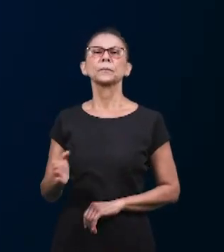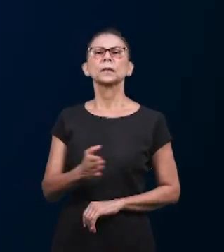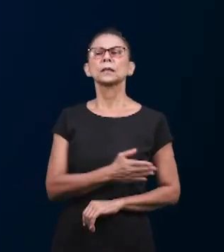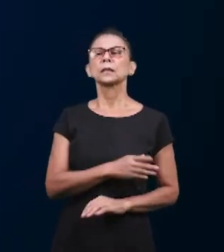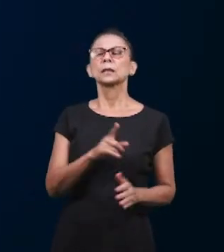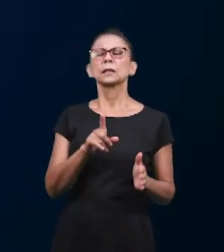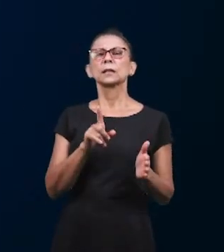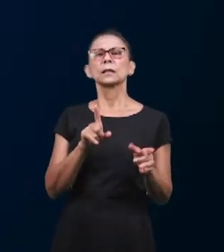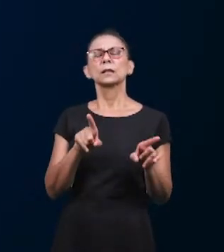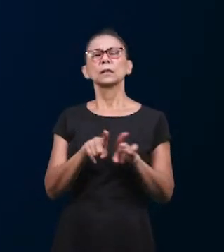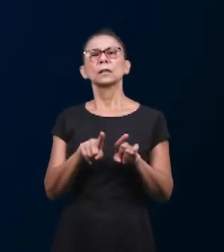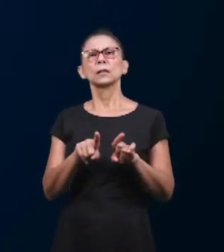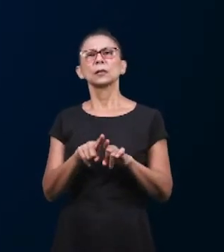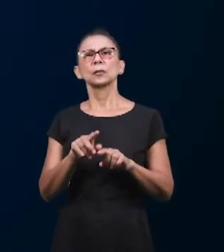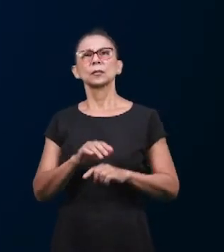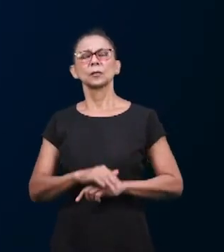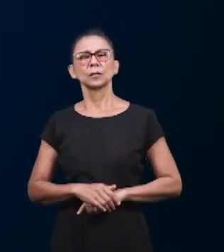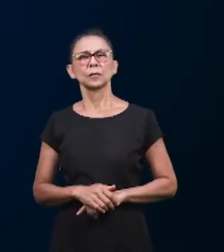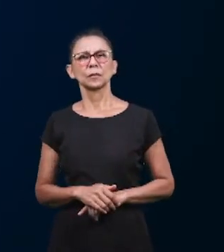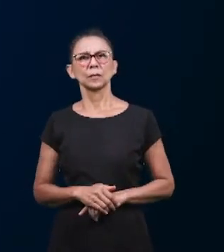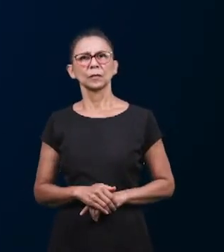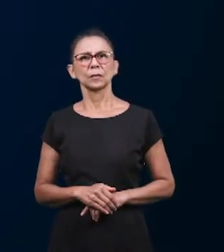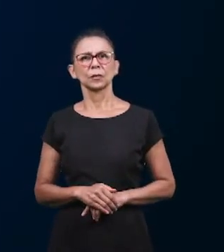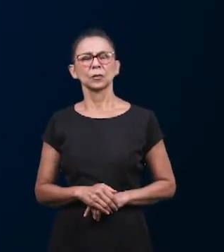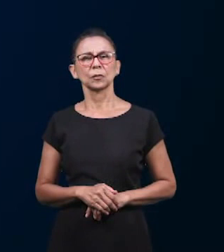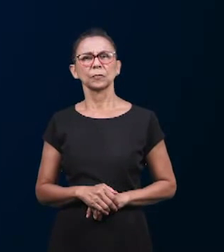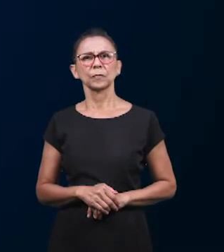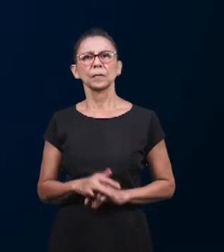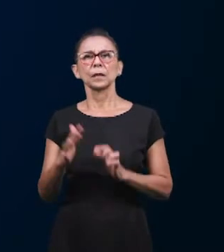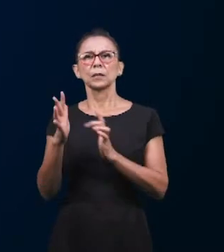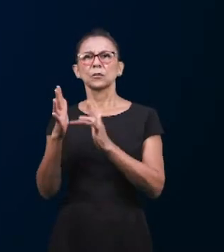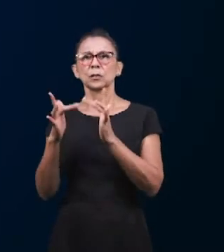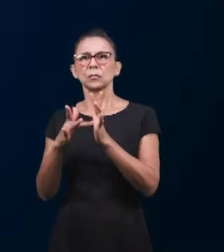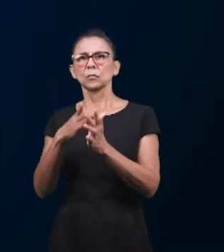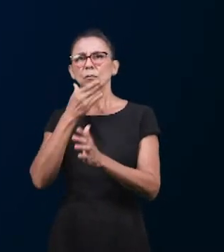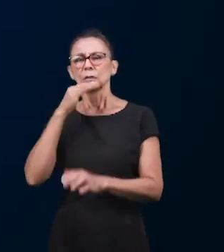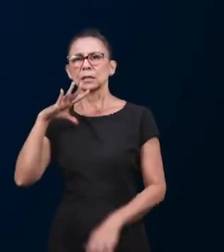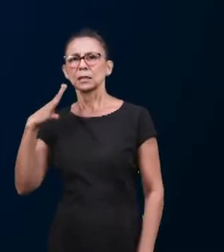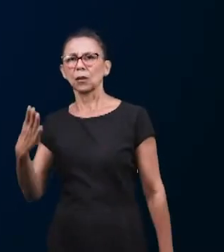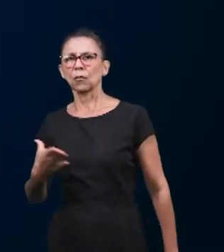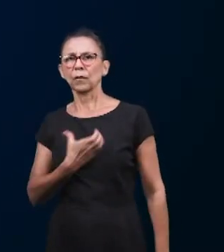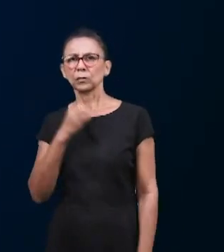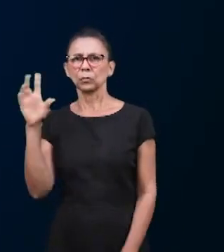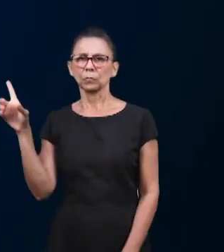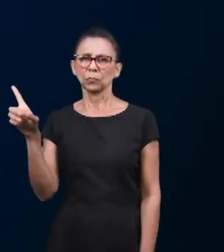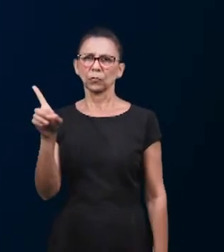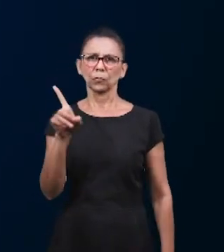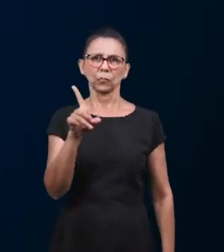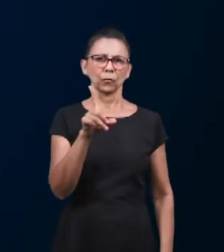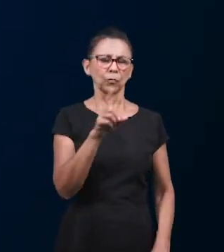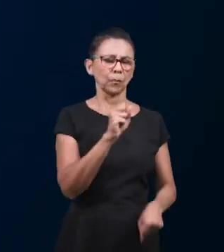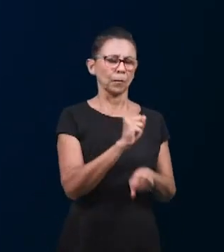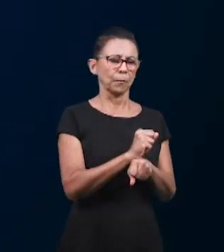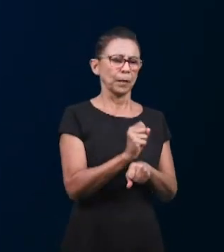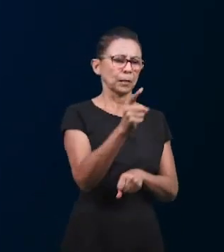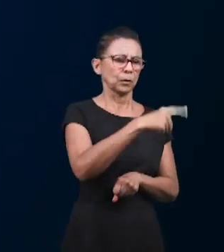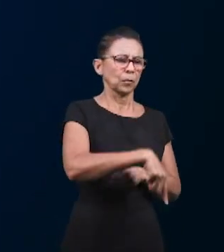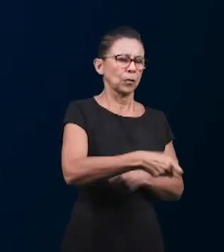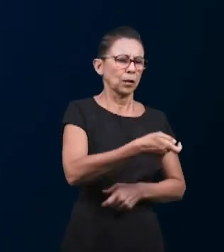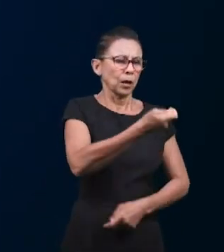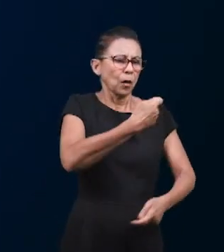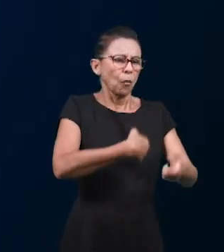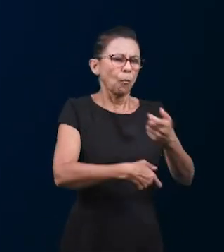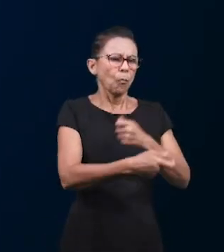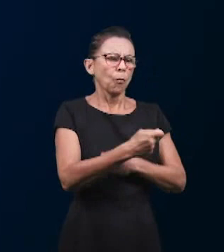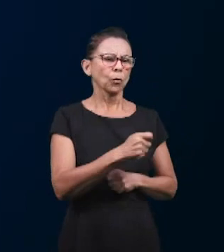foi o alvo do Senhor Jesus em sua missão de Salvador quando parou à beira do poço de Sicá? Você pode nos responder,